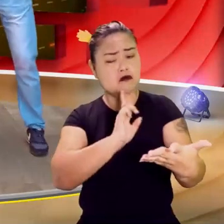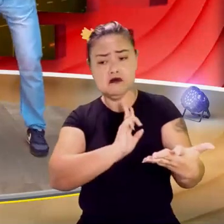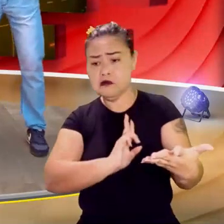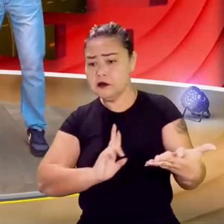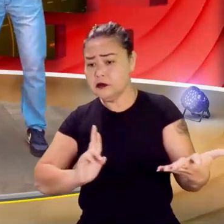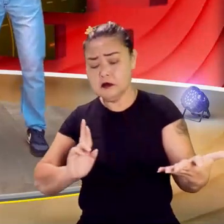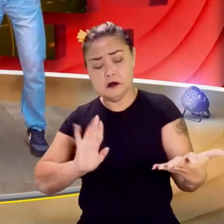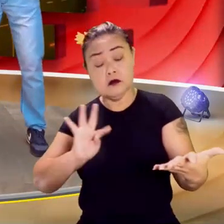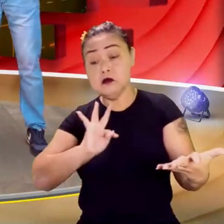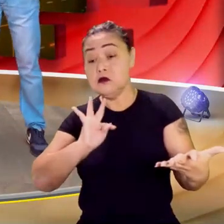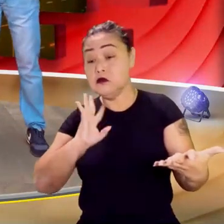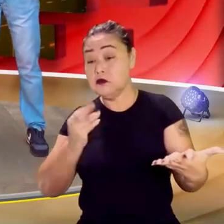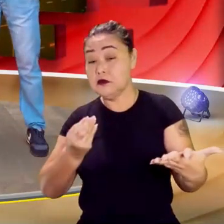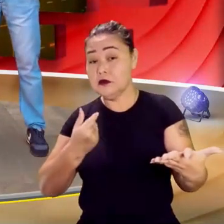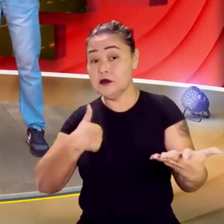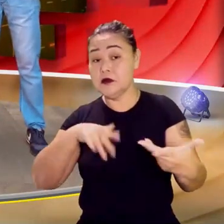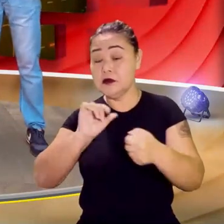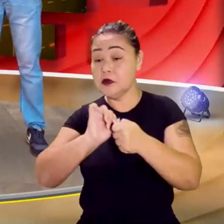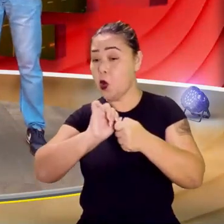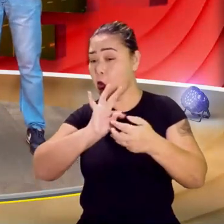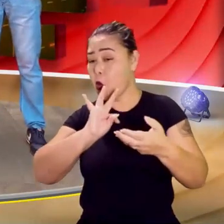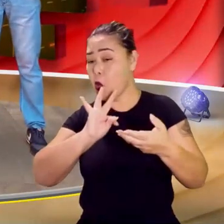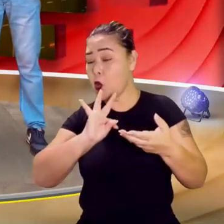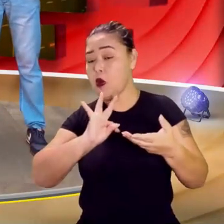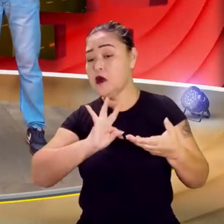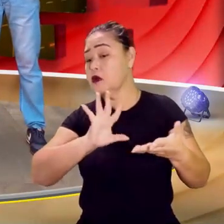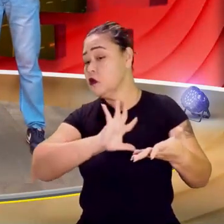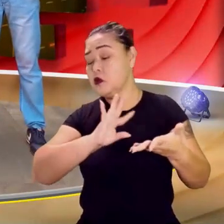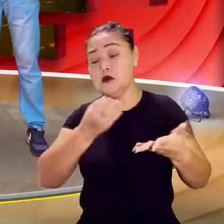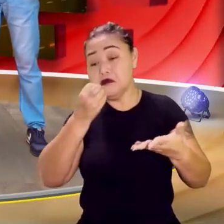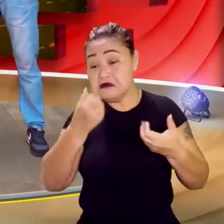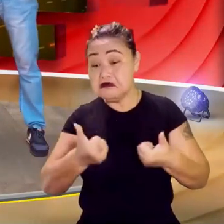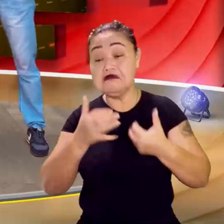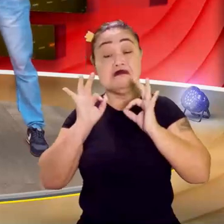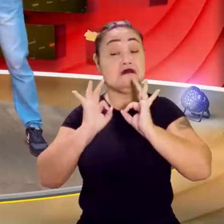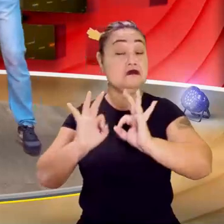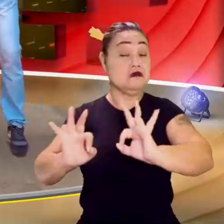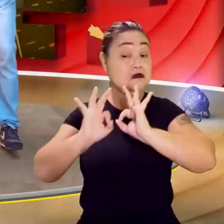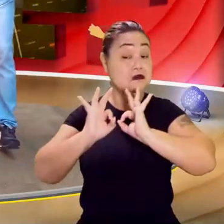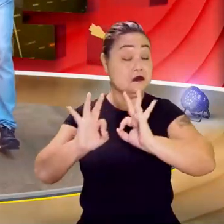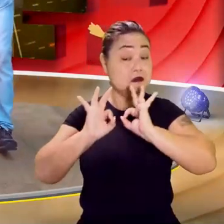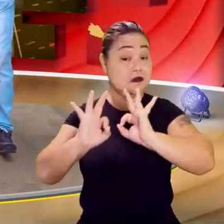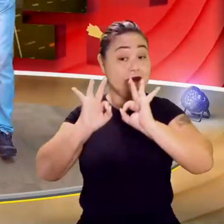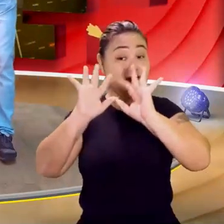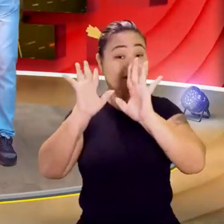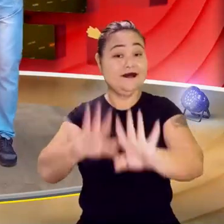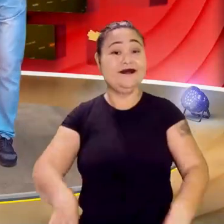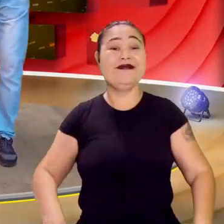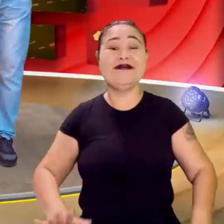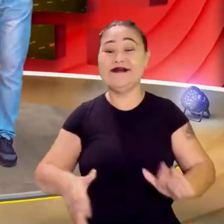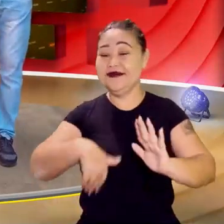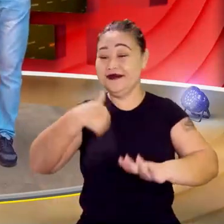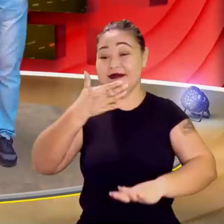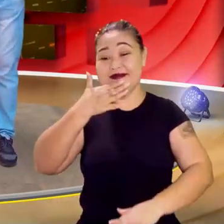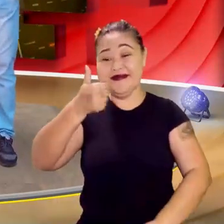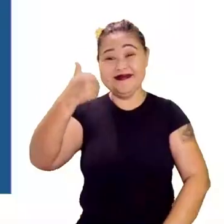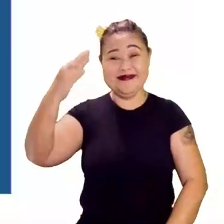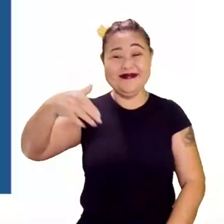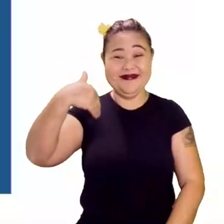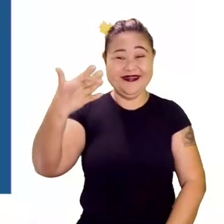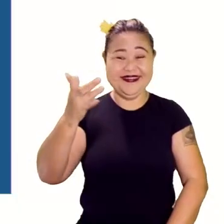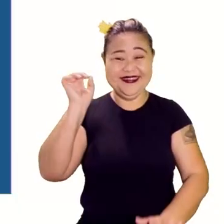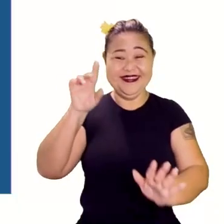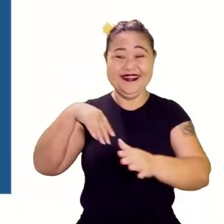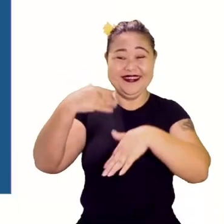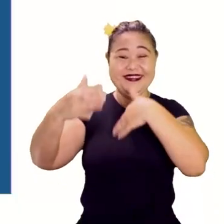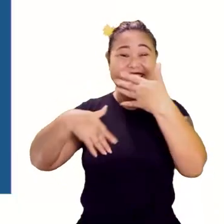a parada aí, quase resolvendo a avaliação já, né? Muito bom mesmo. Vamos lá, então, se tá bom, vamos melhorar ainda, né?